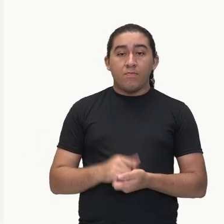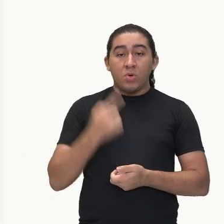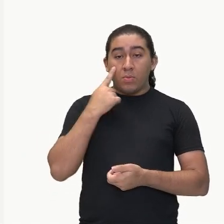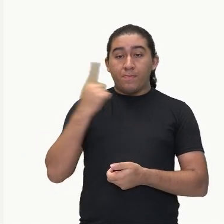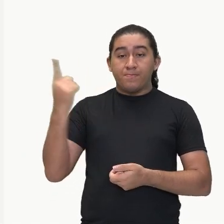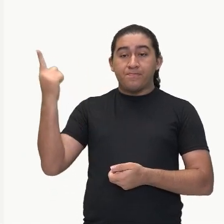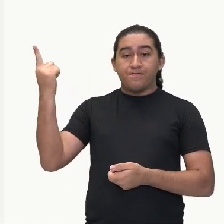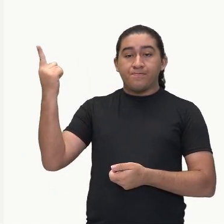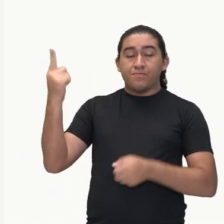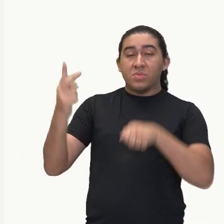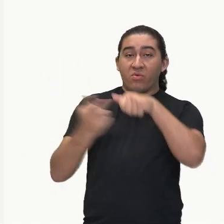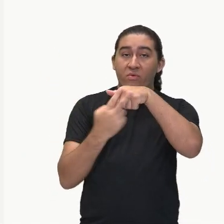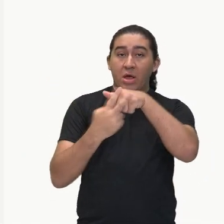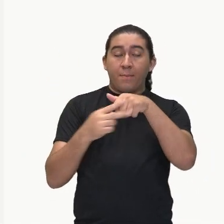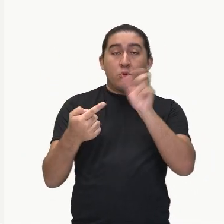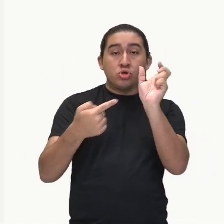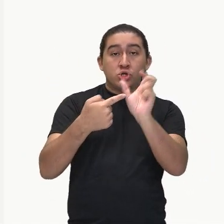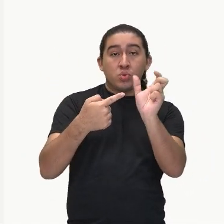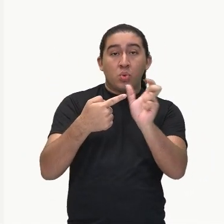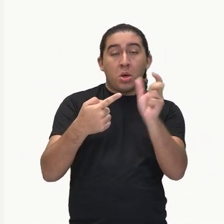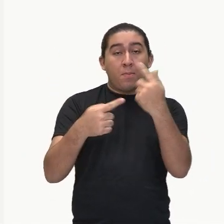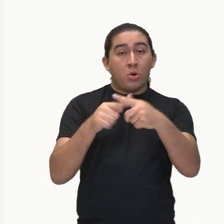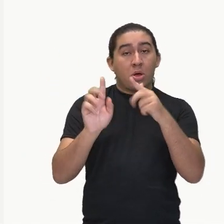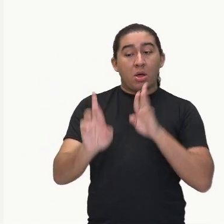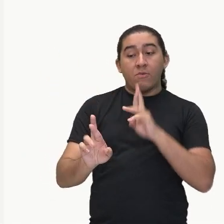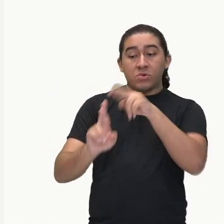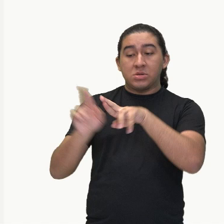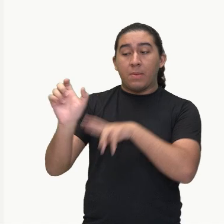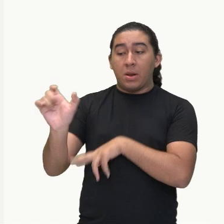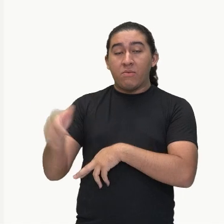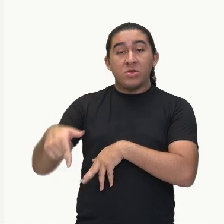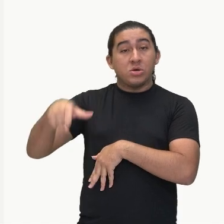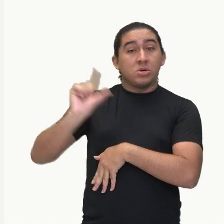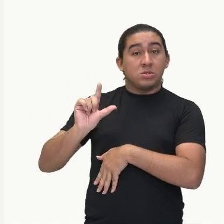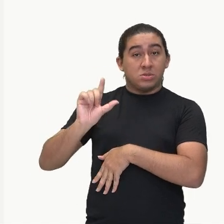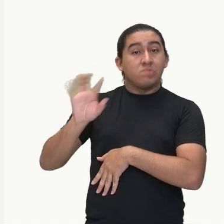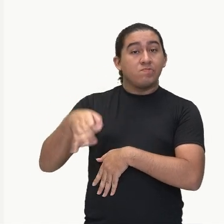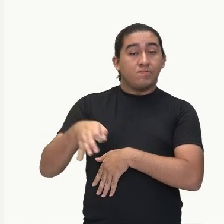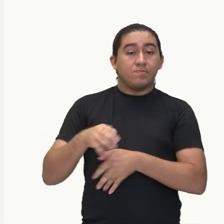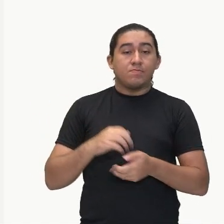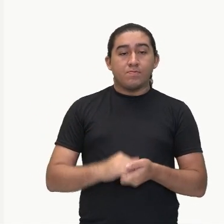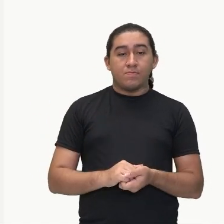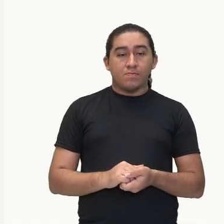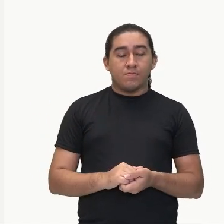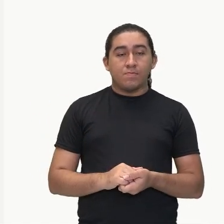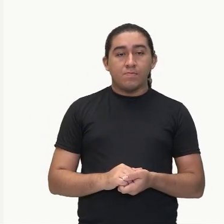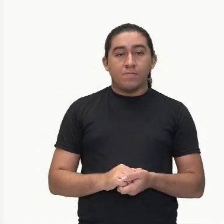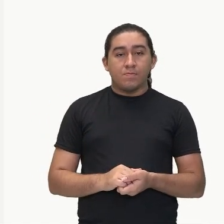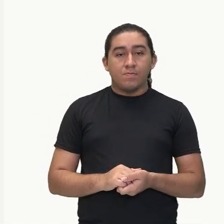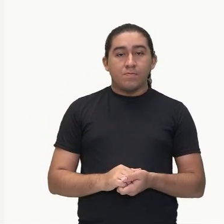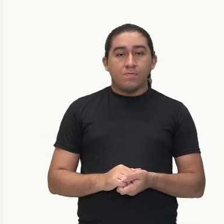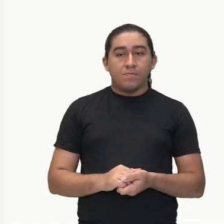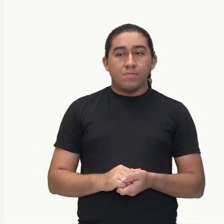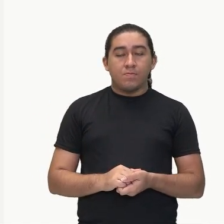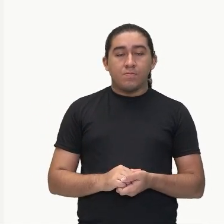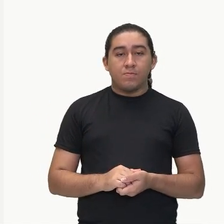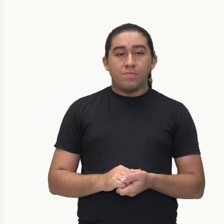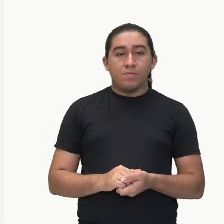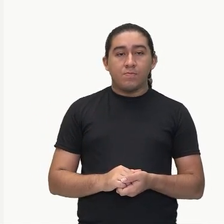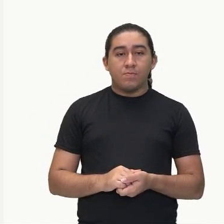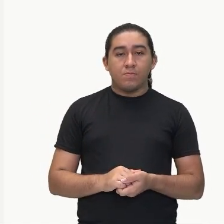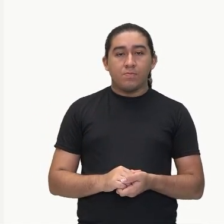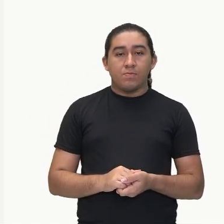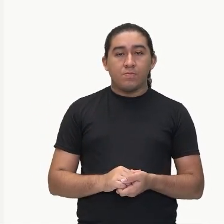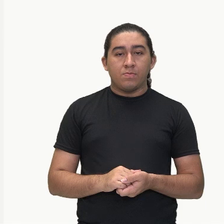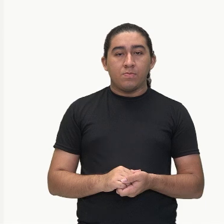verbo no singular, porque eu estou falando do pintor, a data da exposição, ok? Concordância